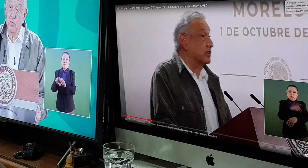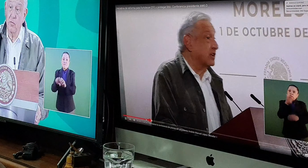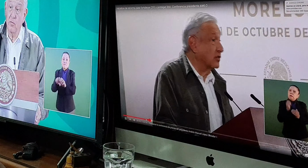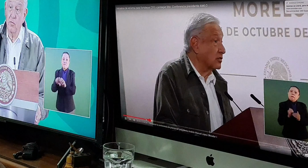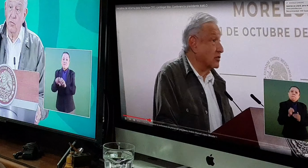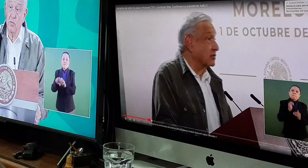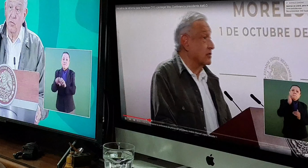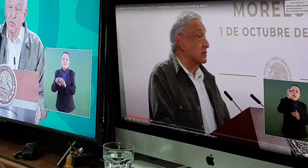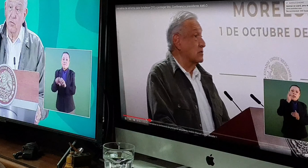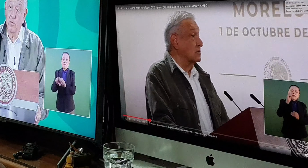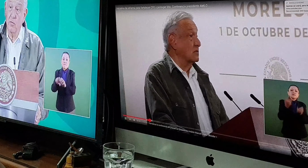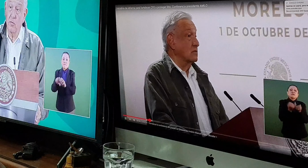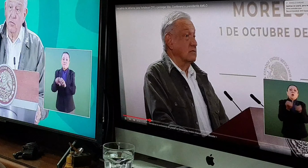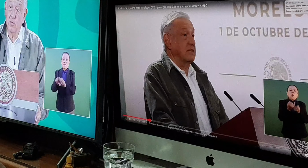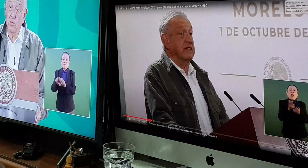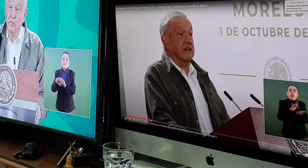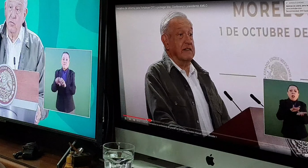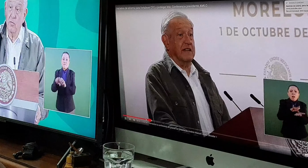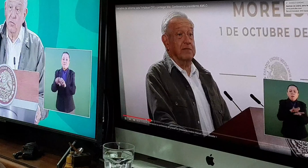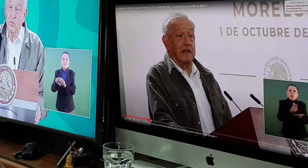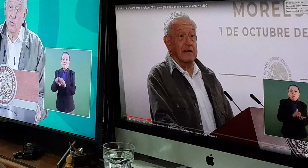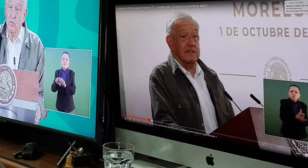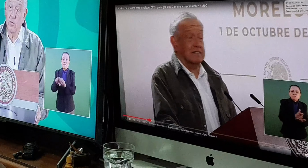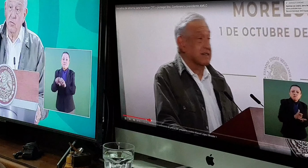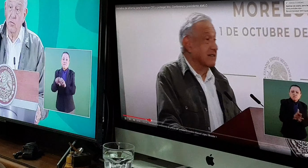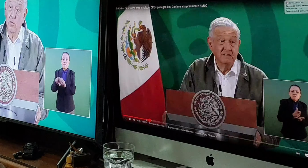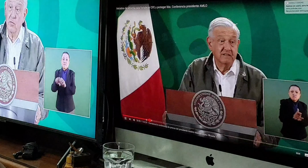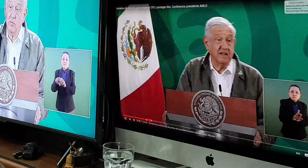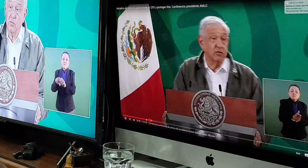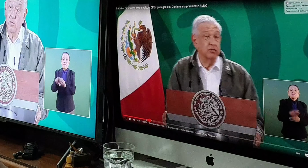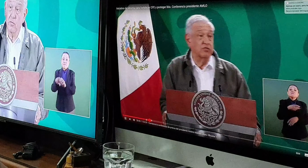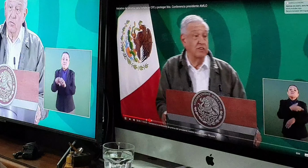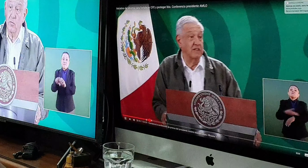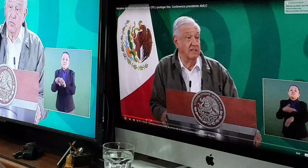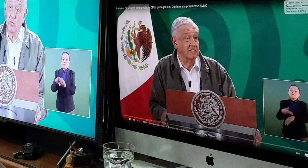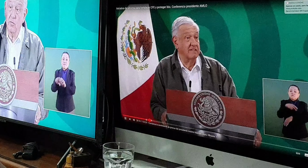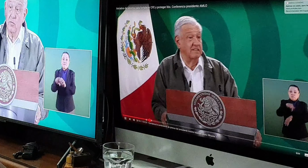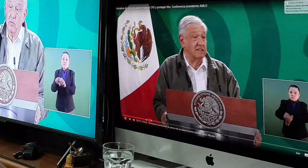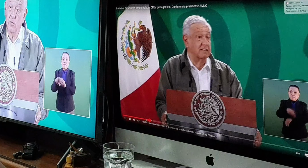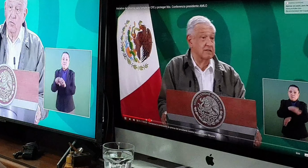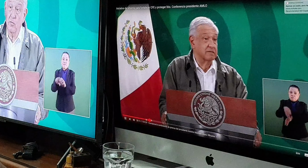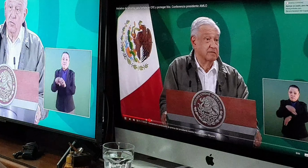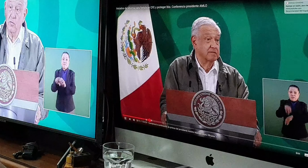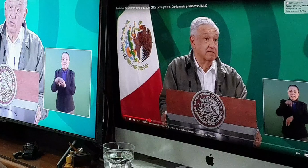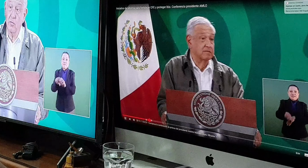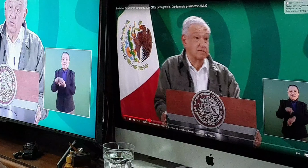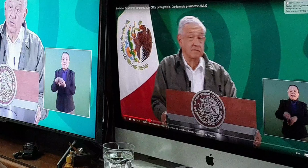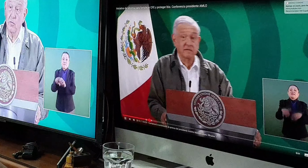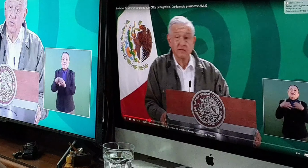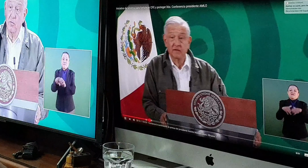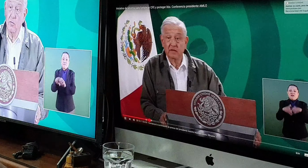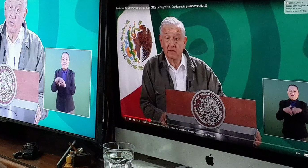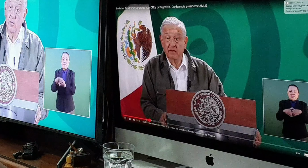Recibían subsidios mientras las plantas de la Comisión Federal de Electricidad